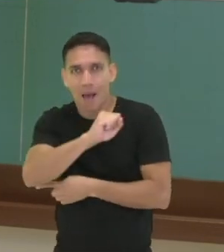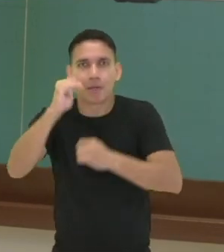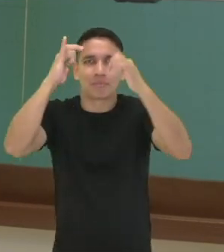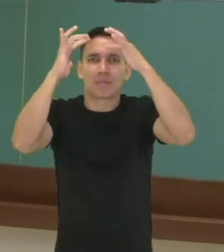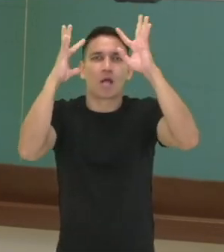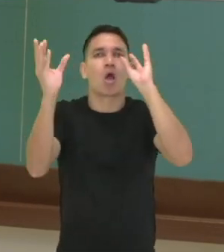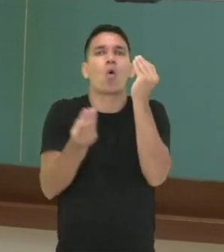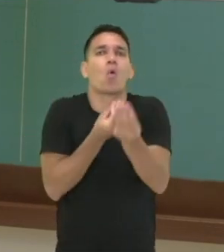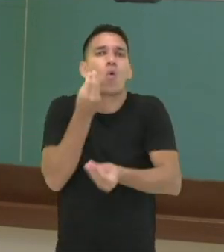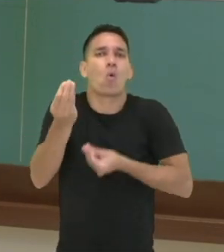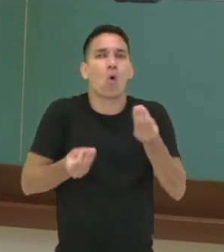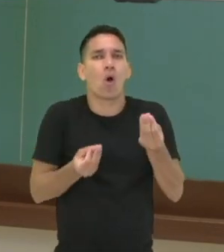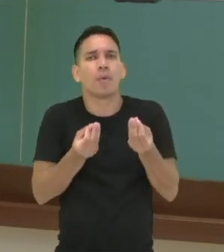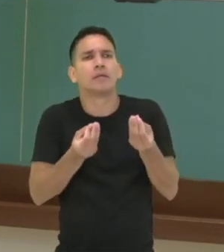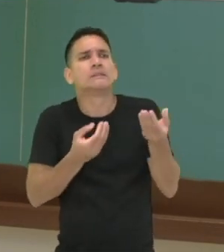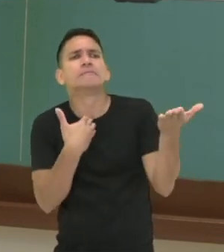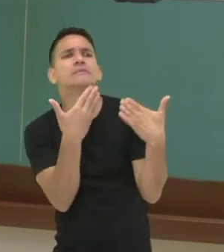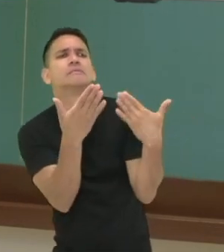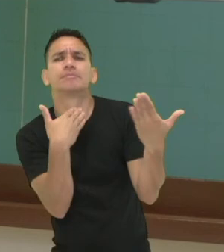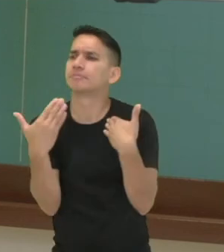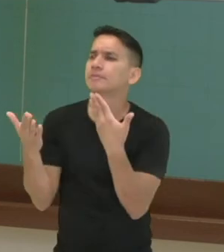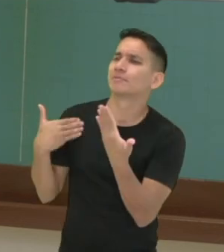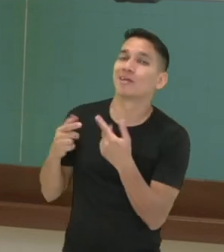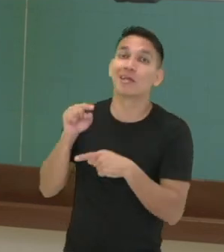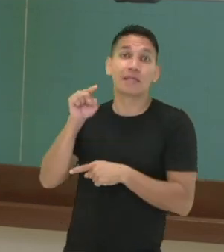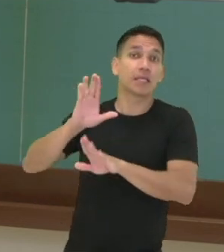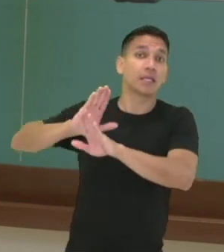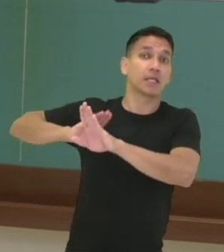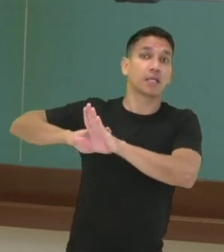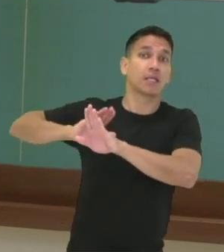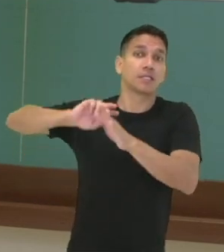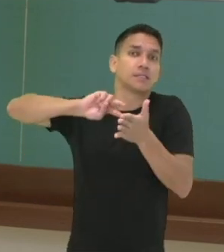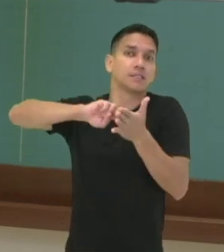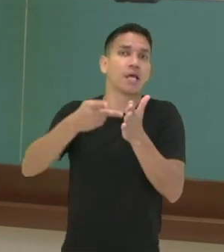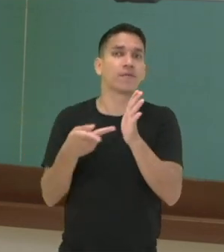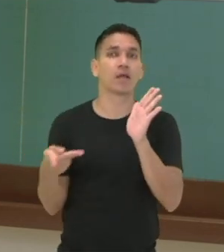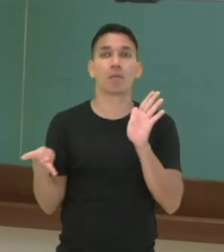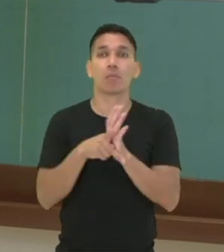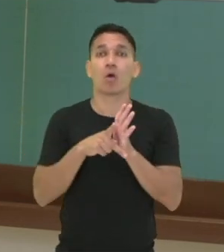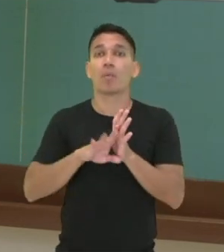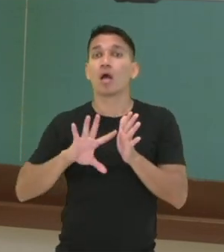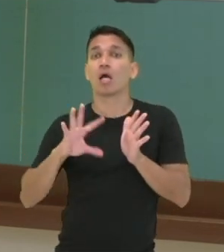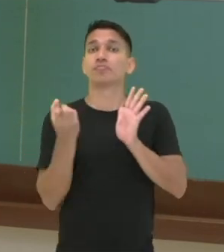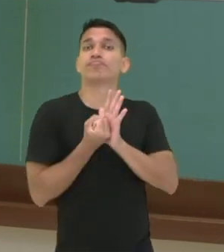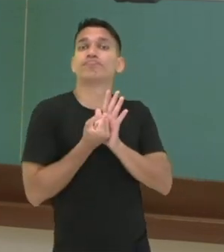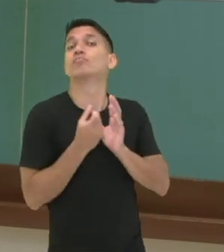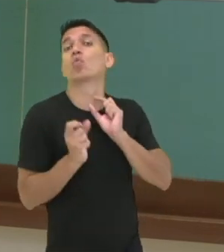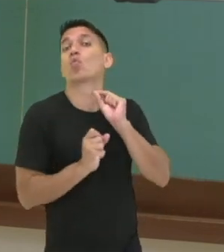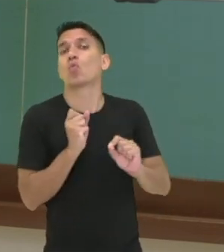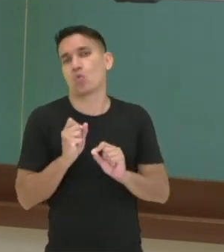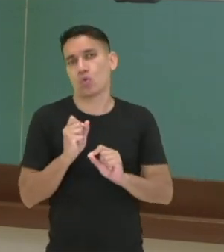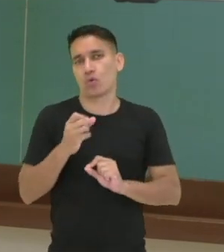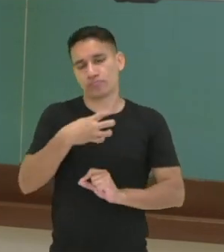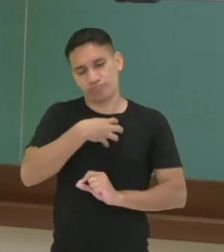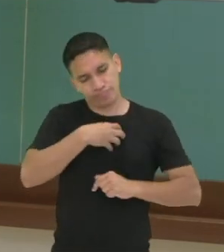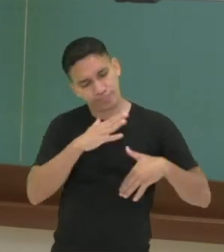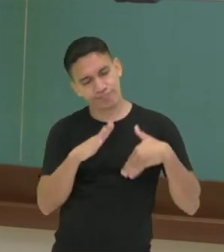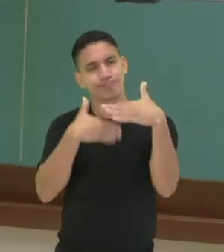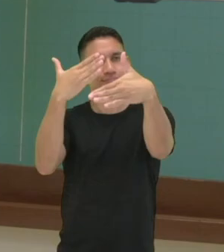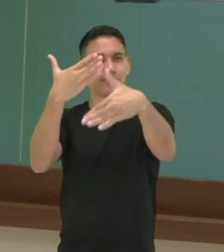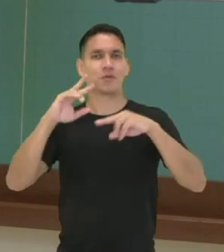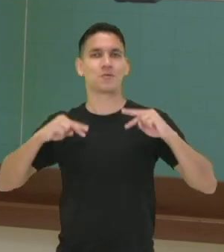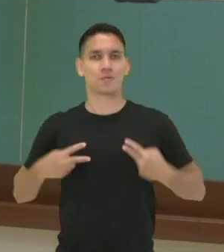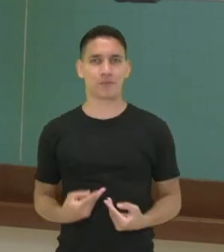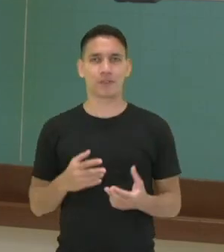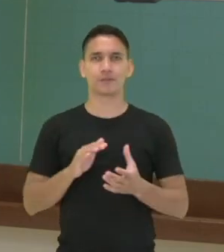a discutir. Isso seria então um símbolo até do desenvolvimento humano.